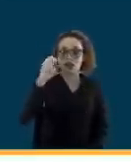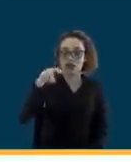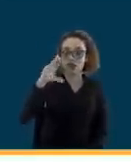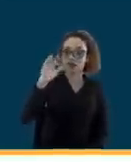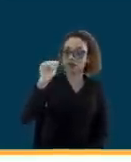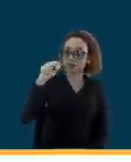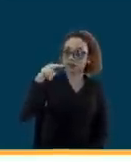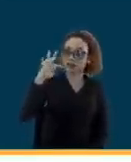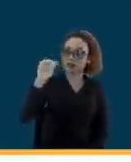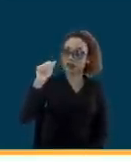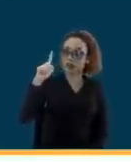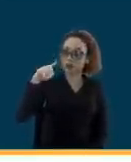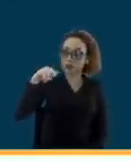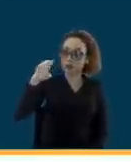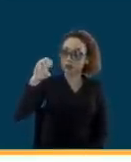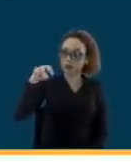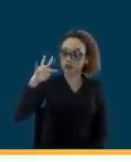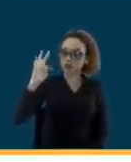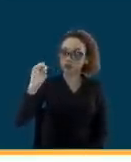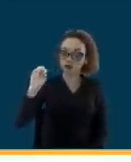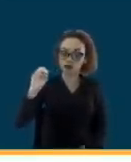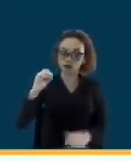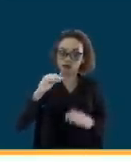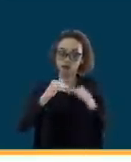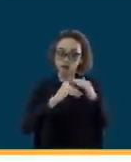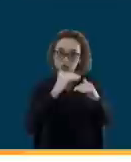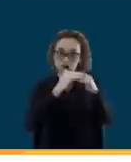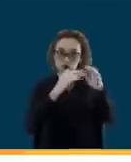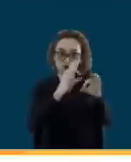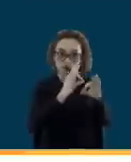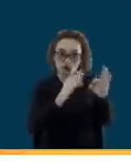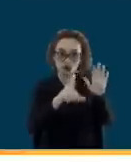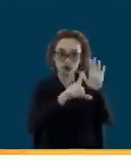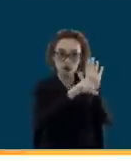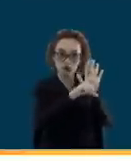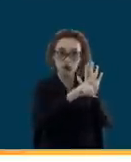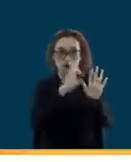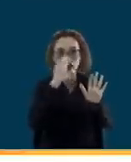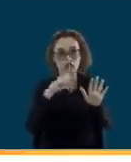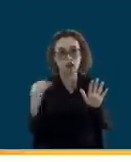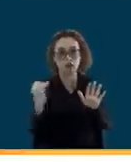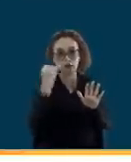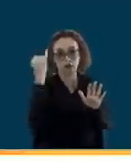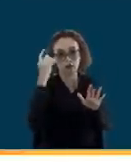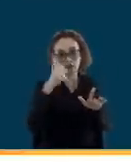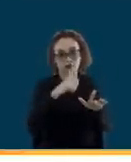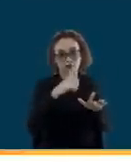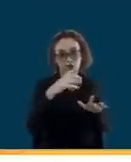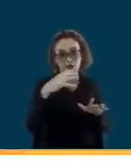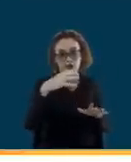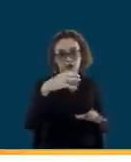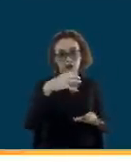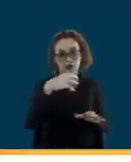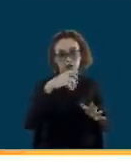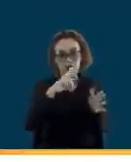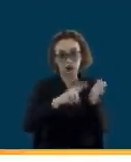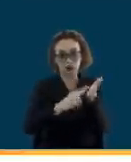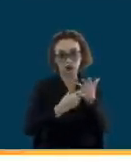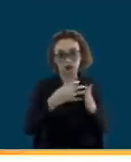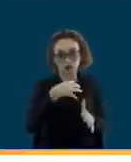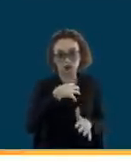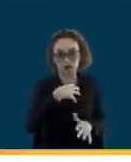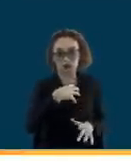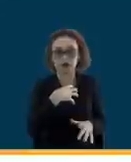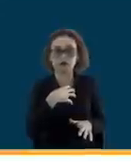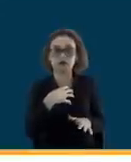construção da lei, ele é muito importante, ele tem esse significado, né? E também isso que o